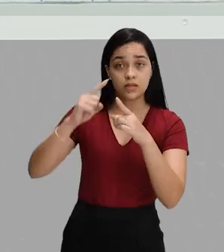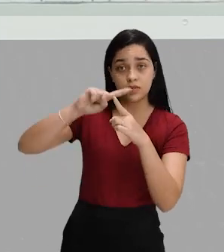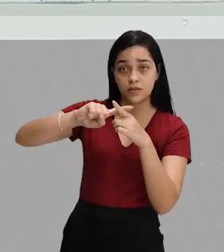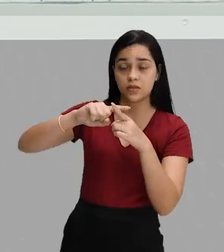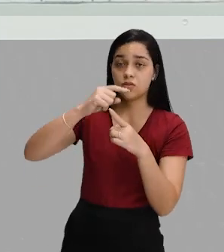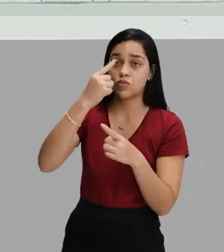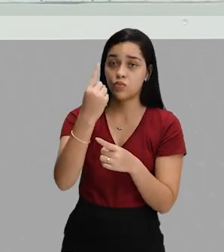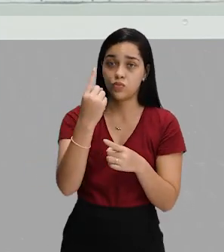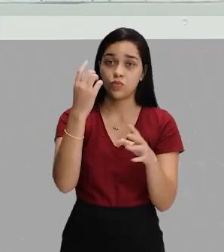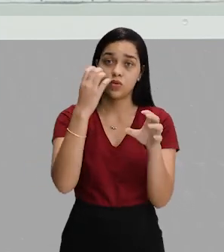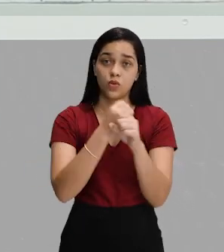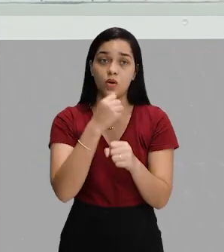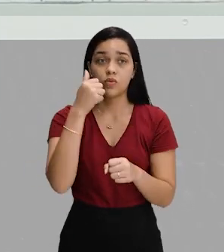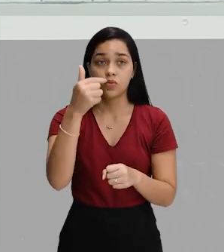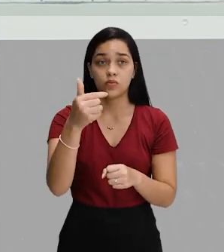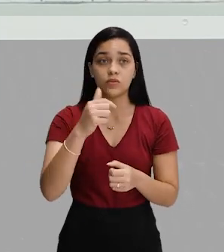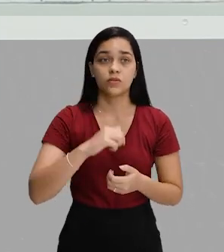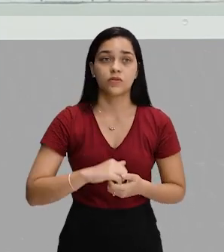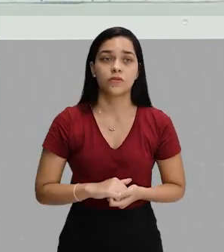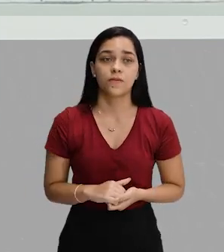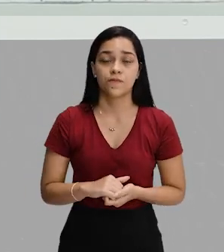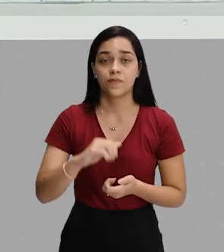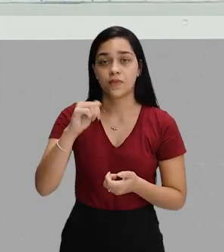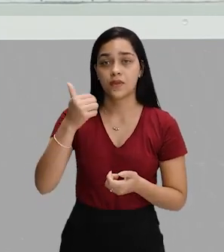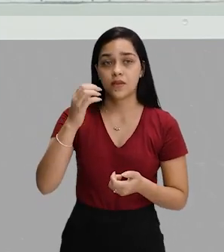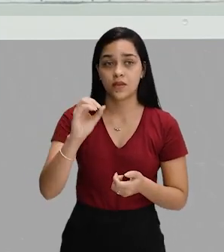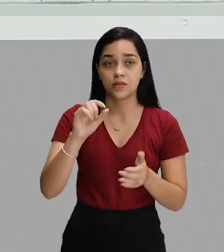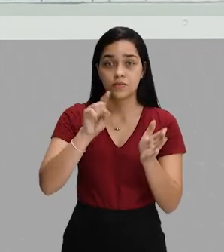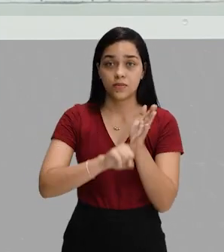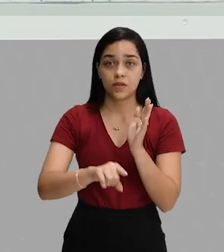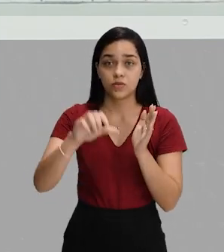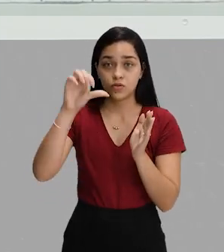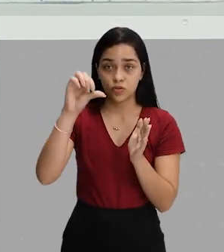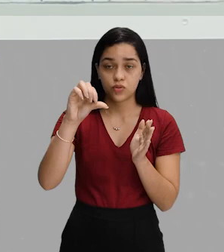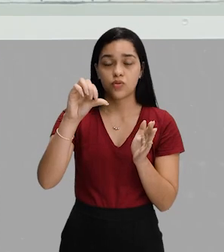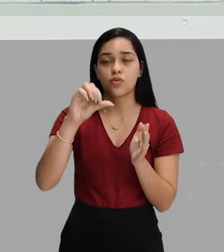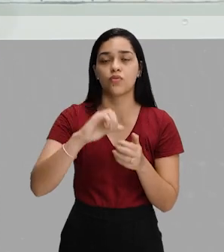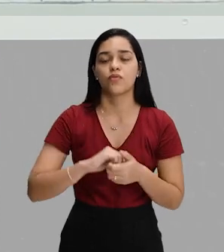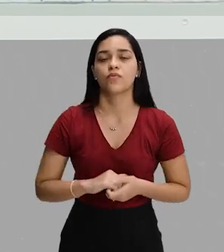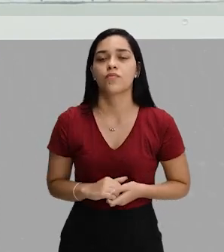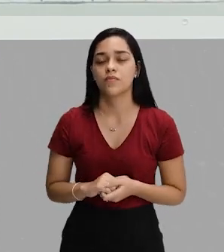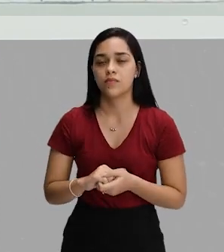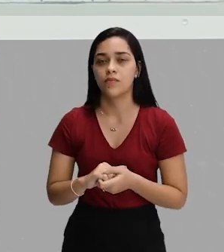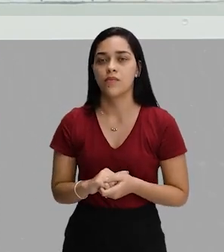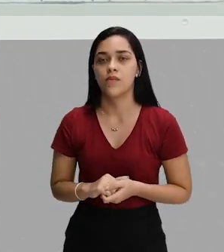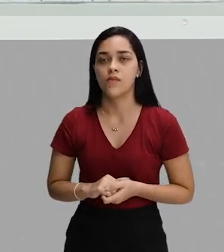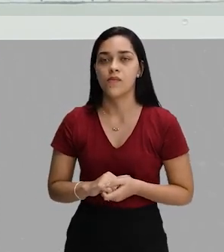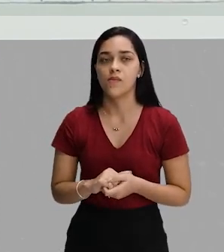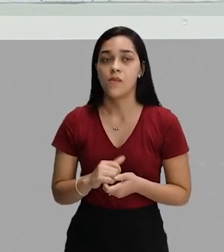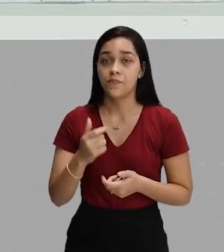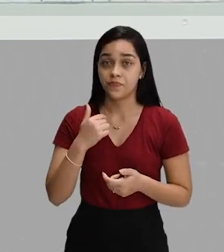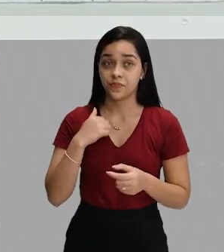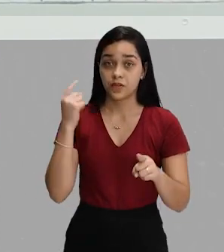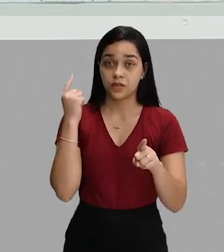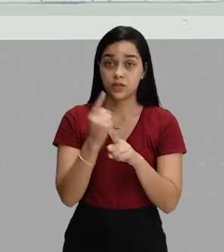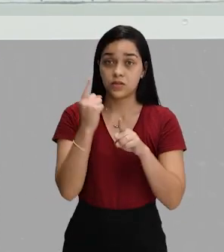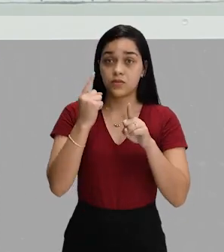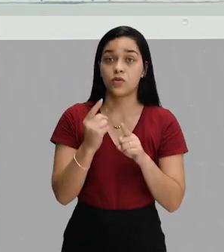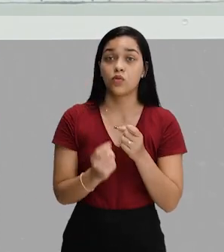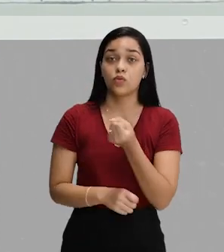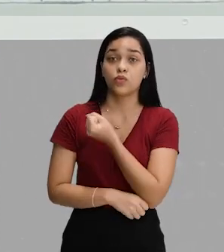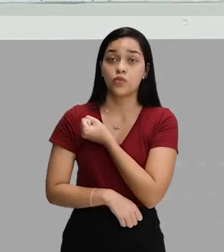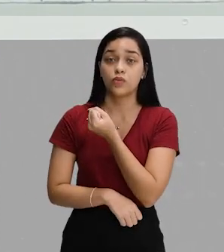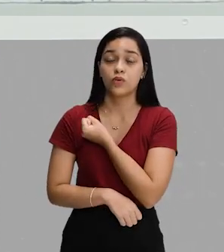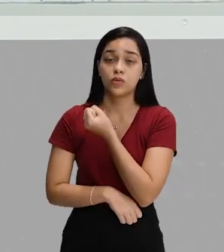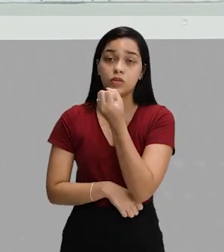3 menos 1, 2. 10, 10 menos 1, 9. Ou seja, para eu descobrir o número